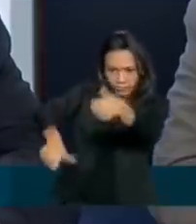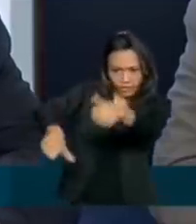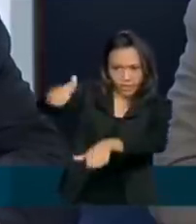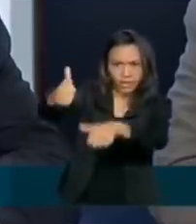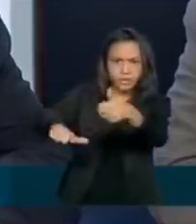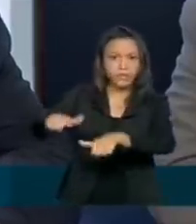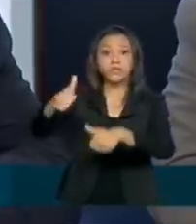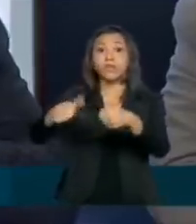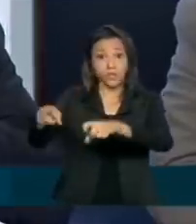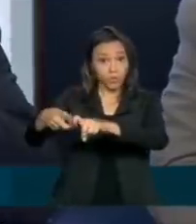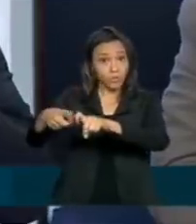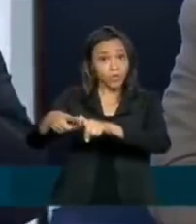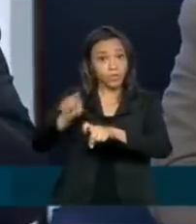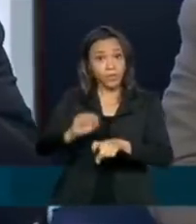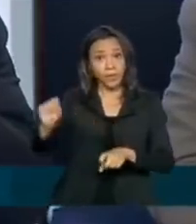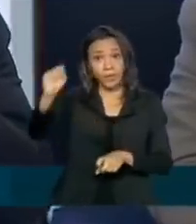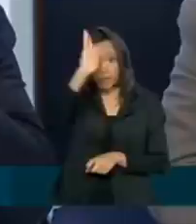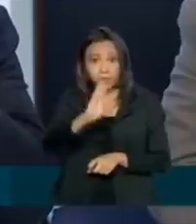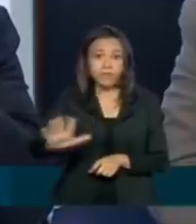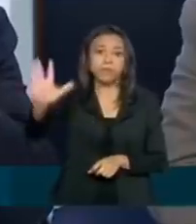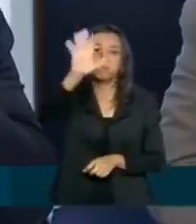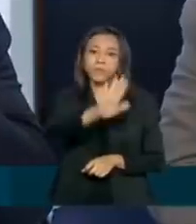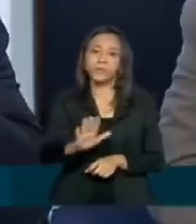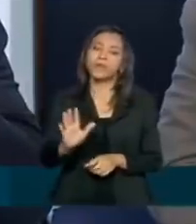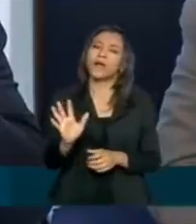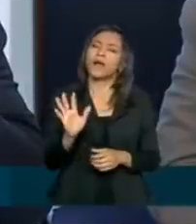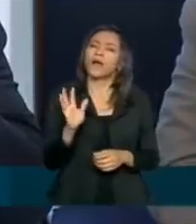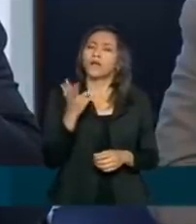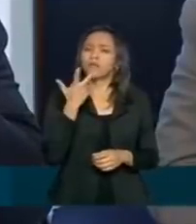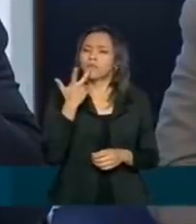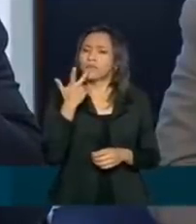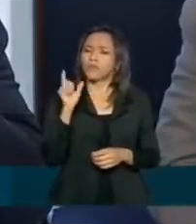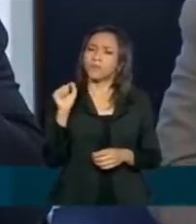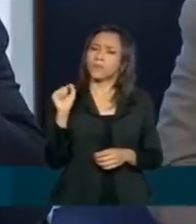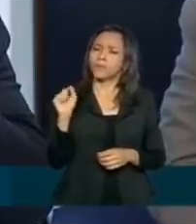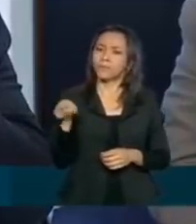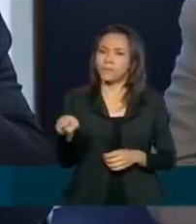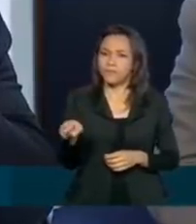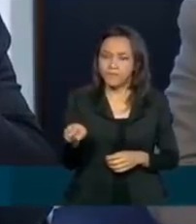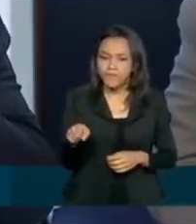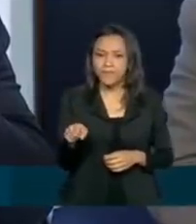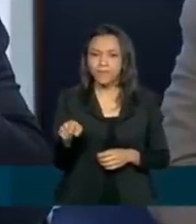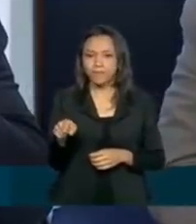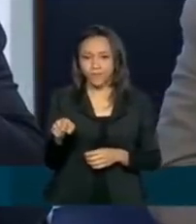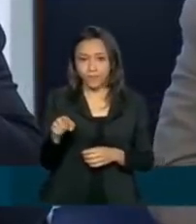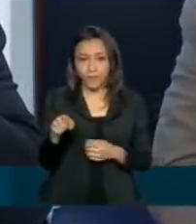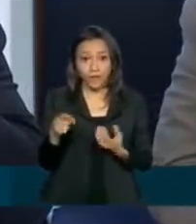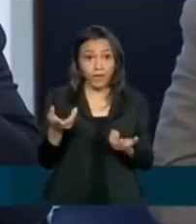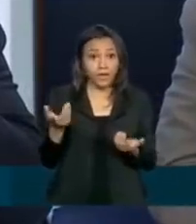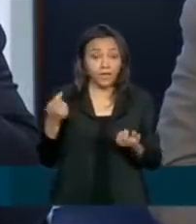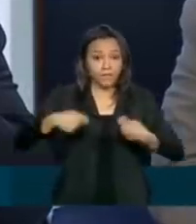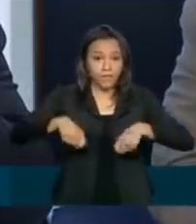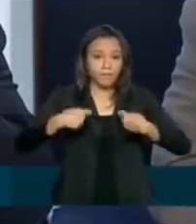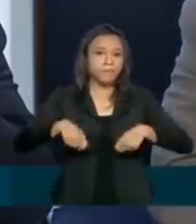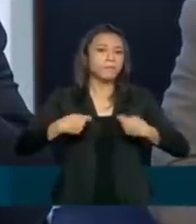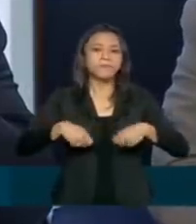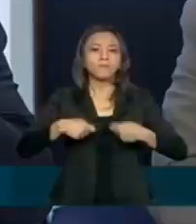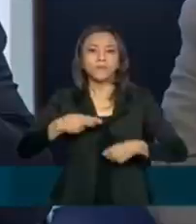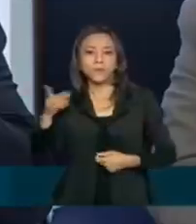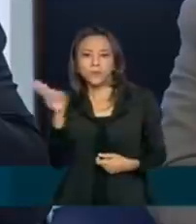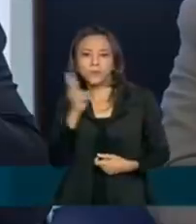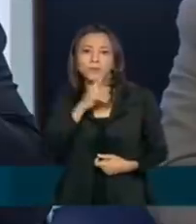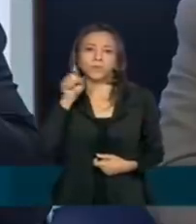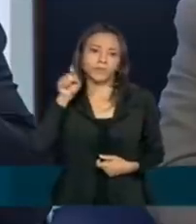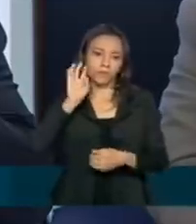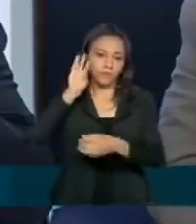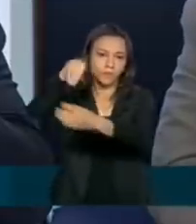Brasil. E aí falo sobre a resolutividade nos